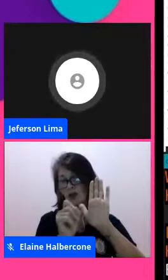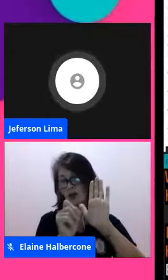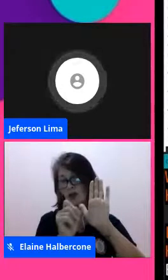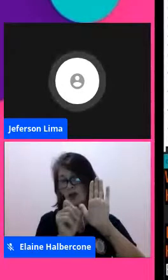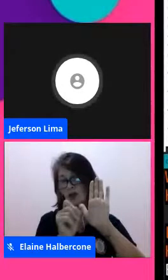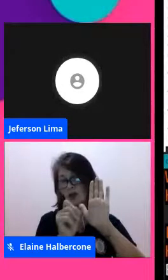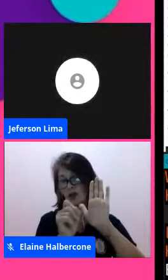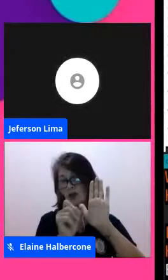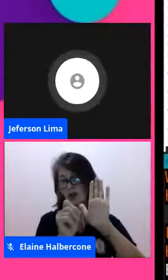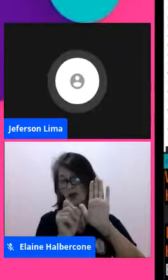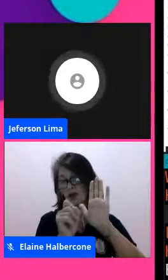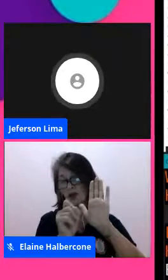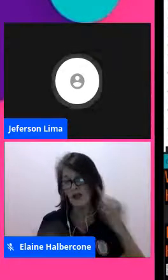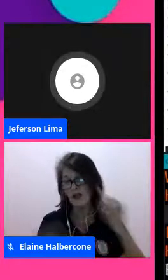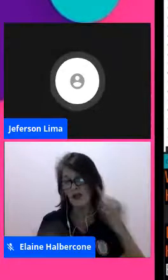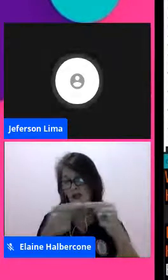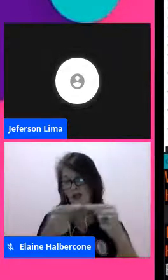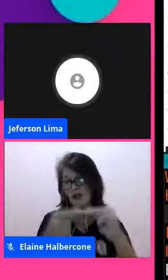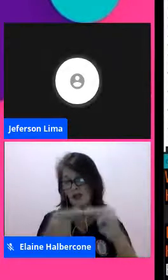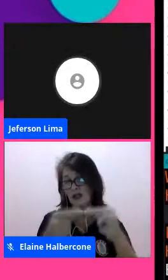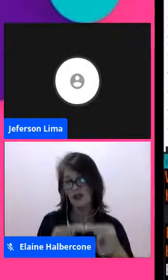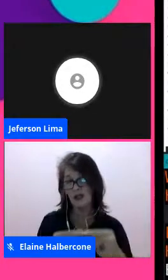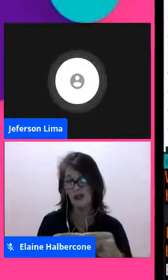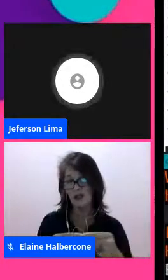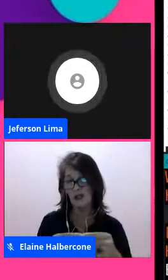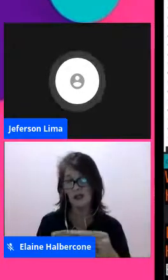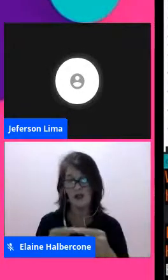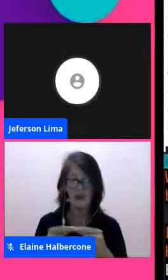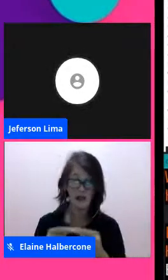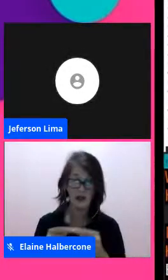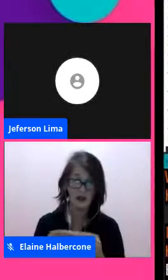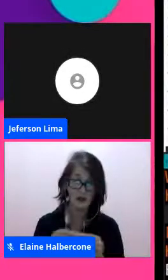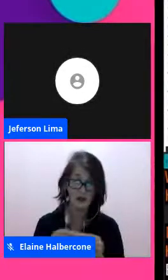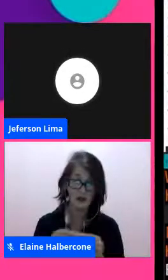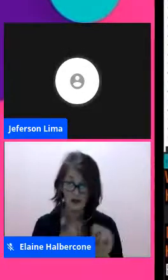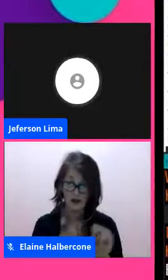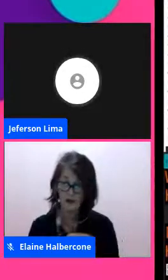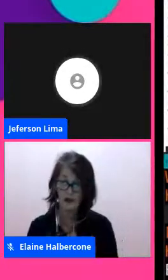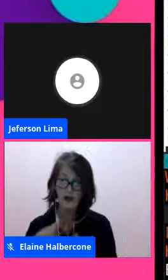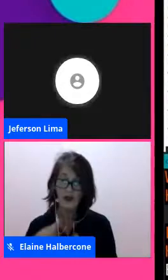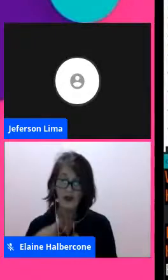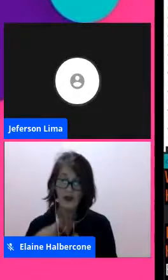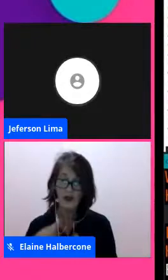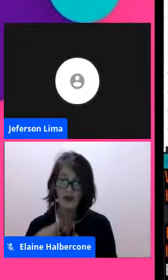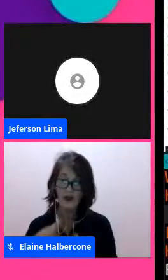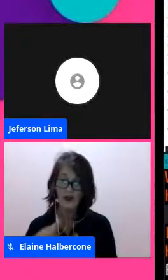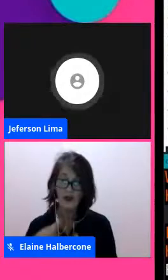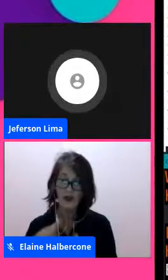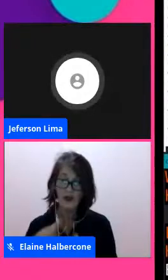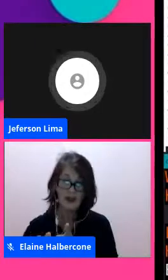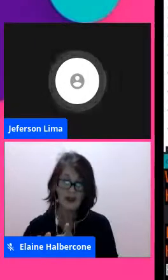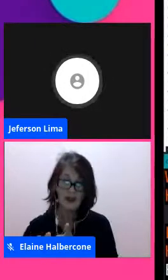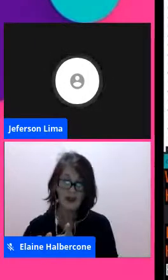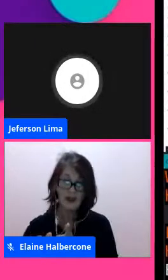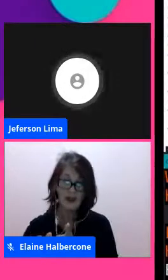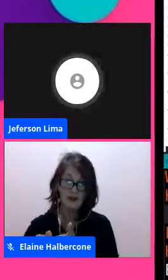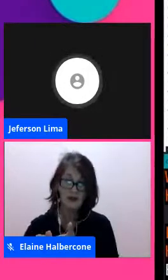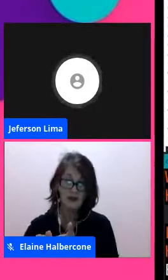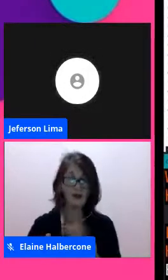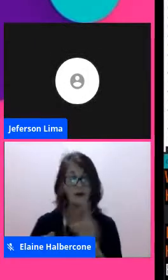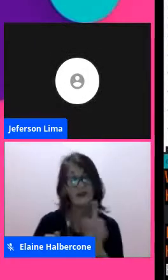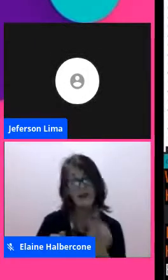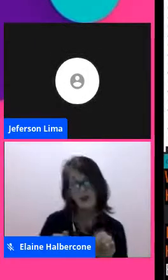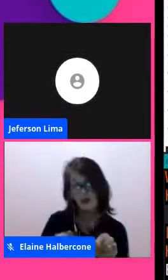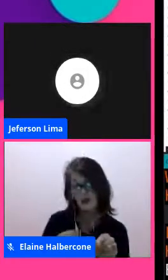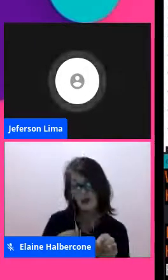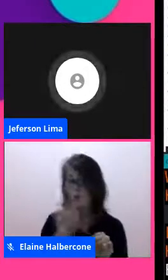perder a sincronia. Então, volta e meia, você tem que clicar aqui no botão de reset. Eu não lembro agora se é esse ou é o outro, acho que é o